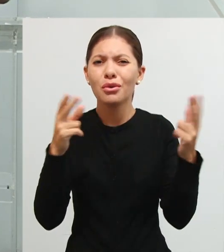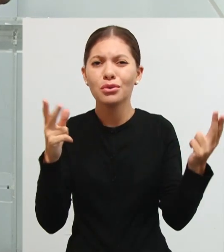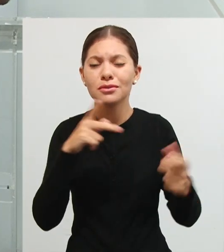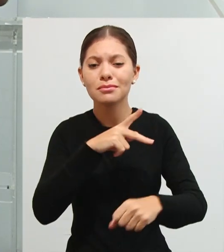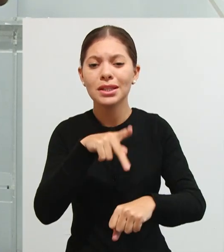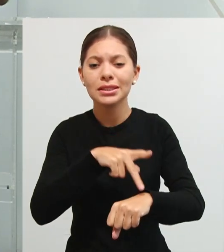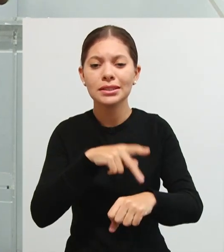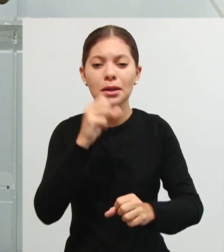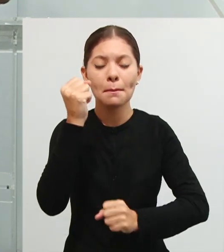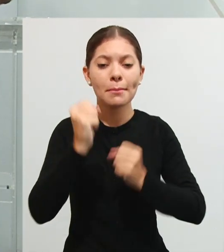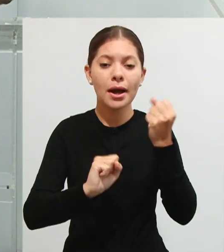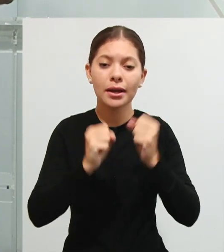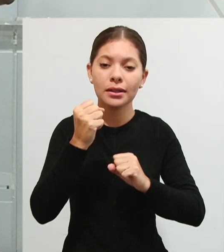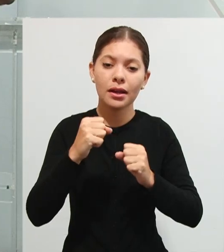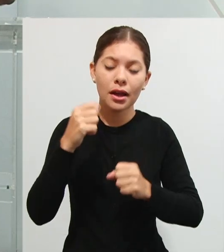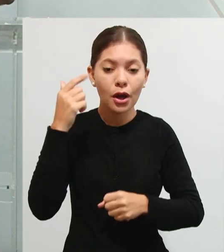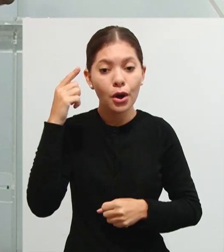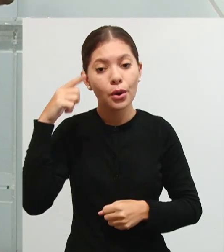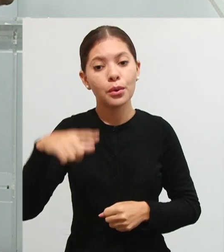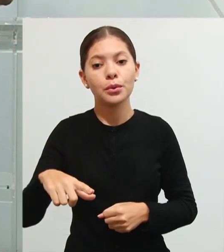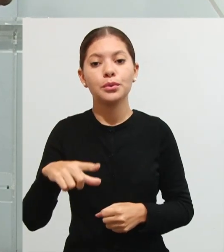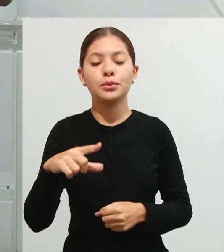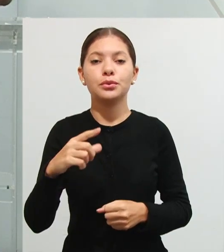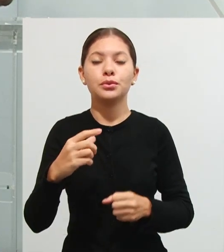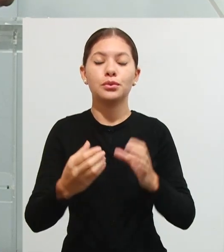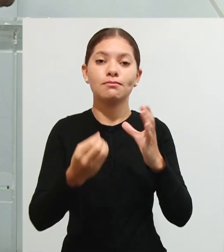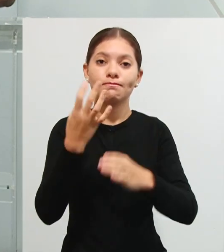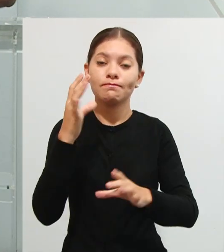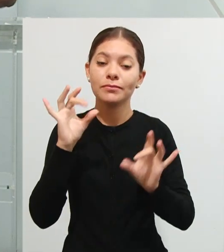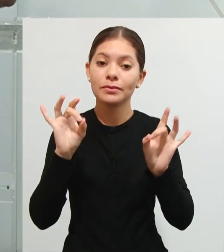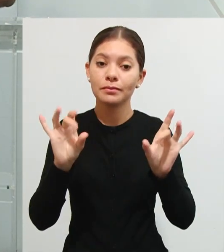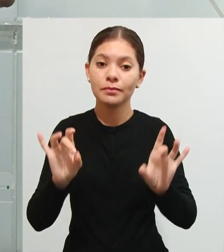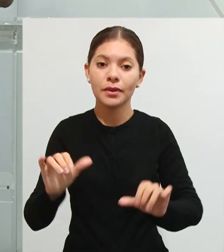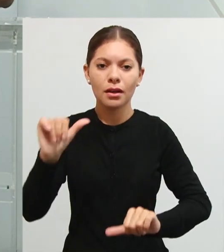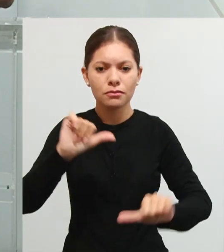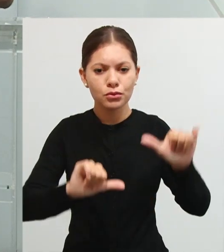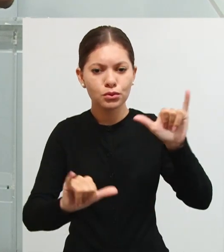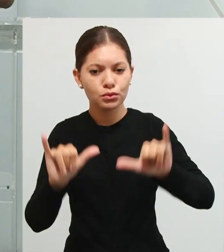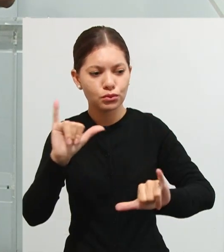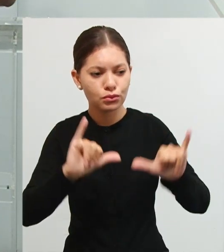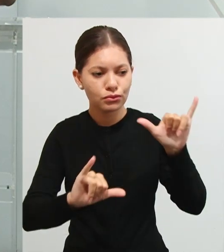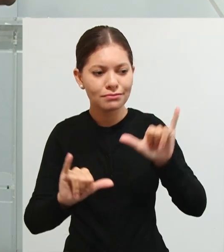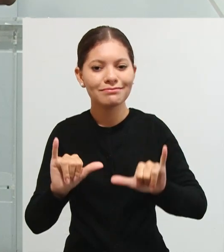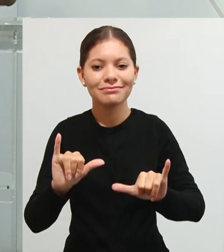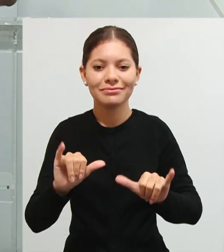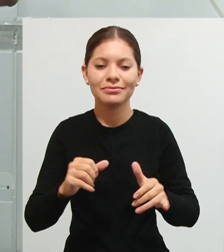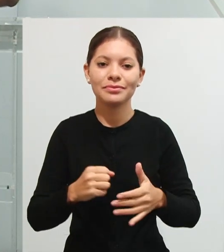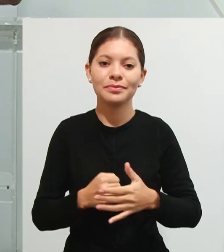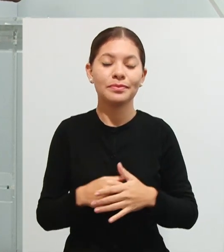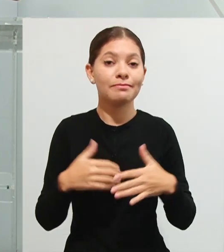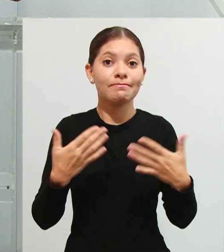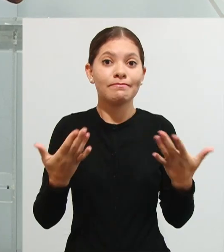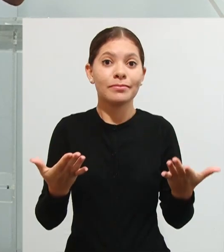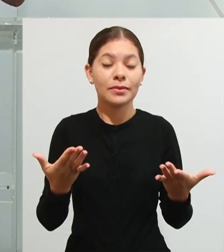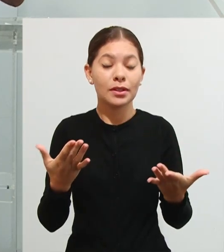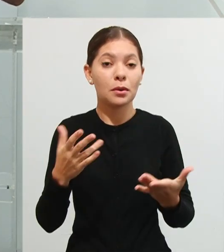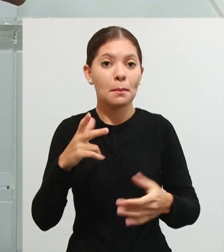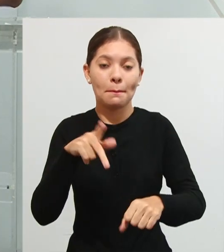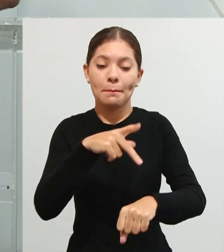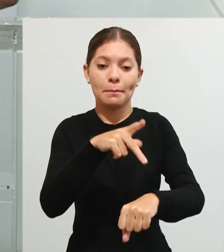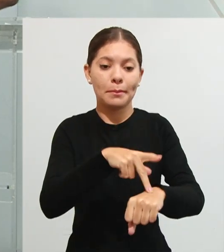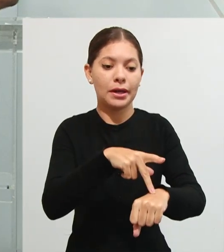maquinários, já outro se especializou na produção de químicos, de fármacos, de remédios. Então, quando